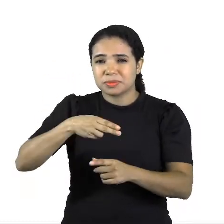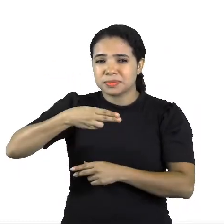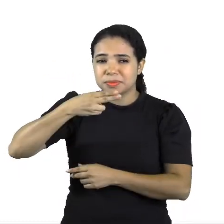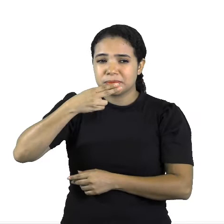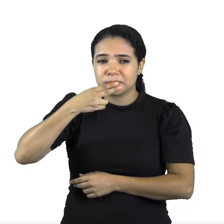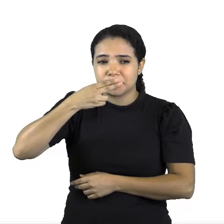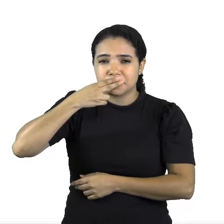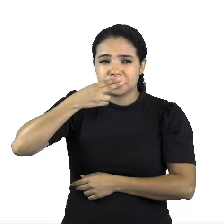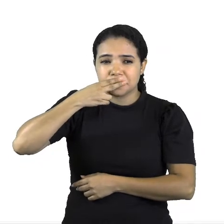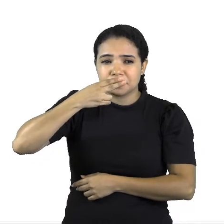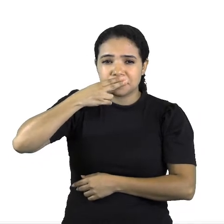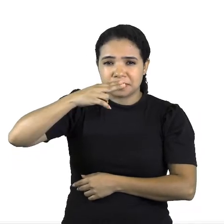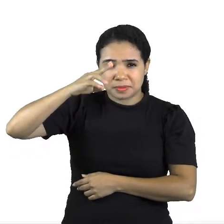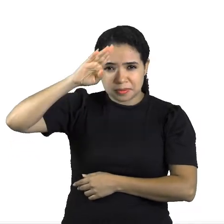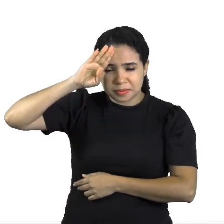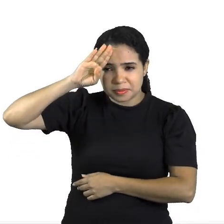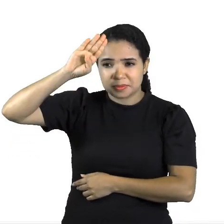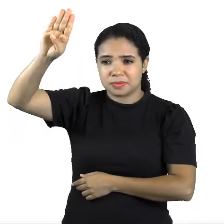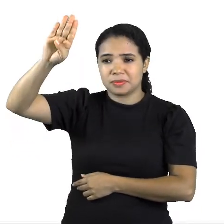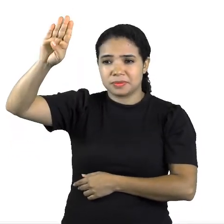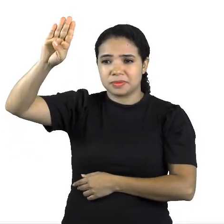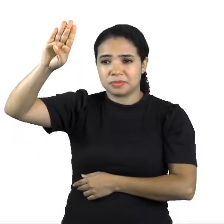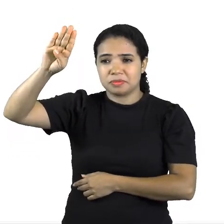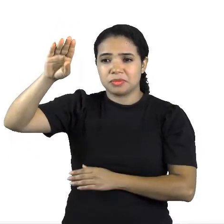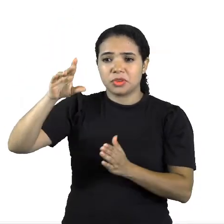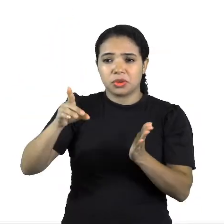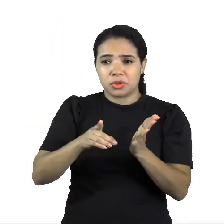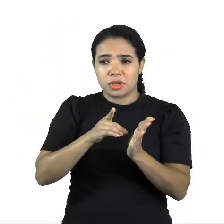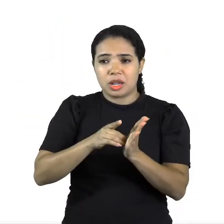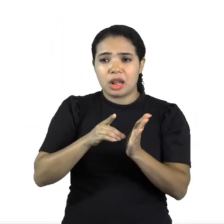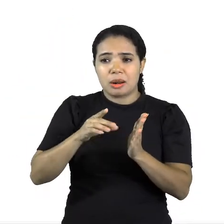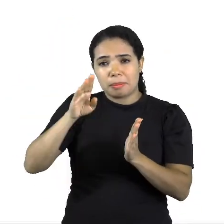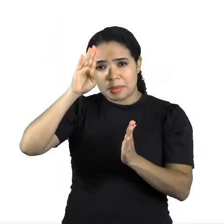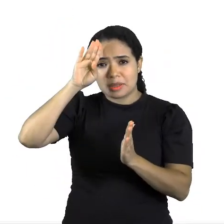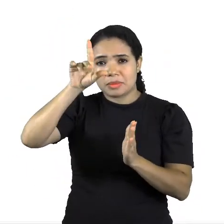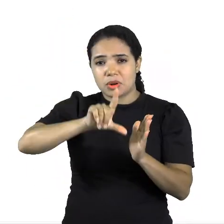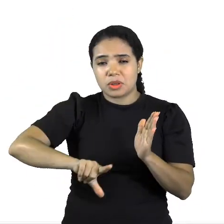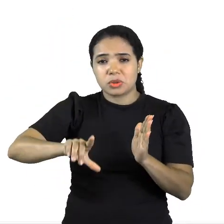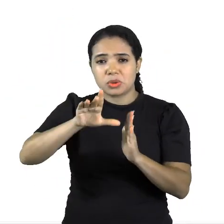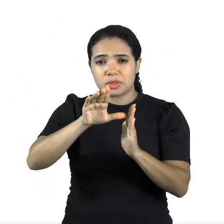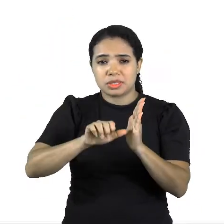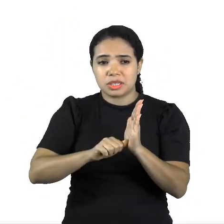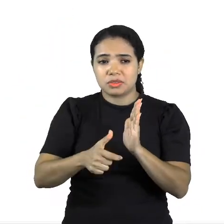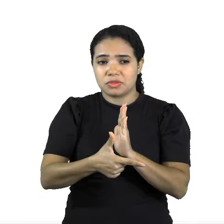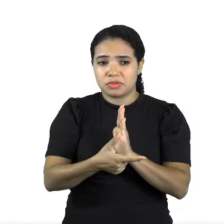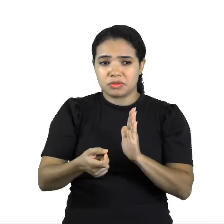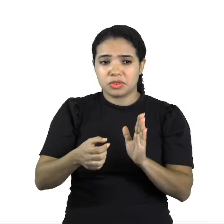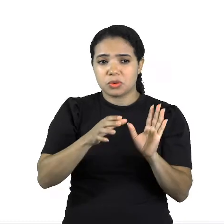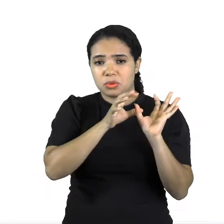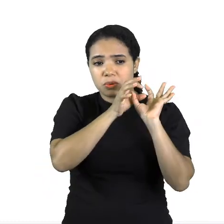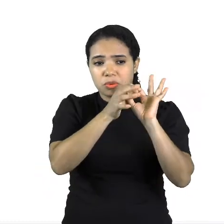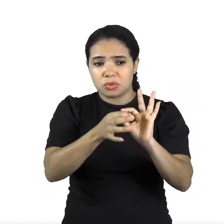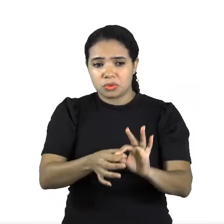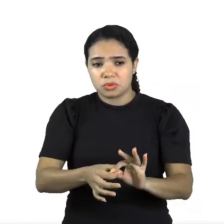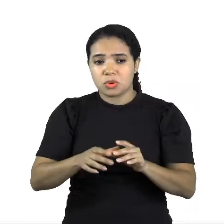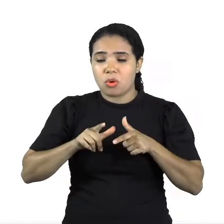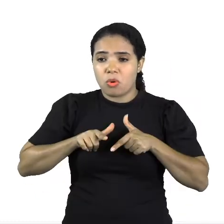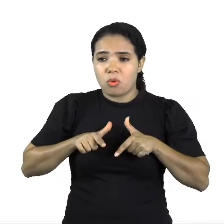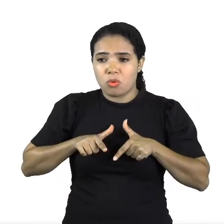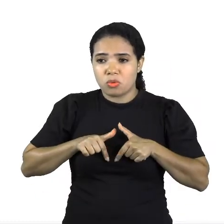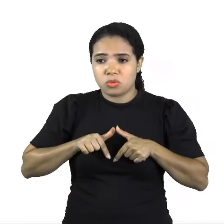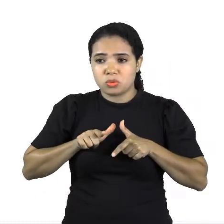que se tornou uma das principais obras do século XX. Então, aí vocês veem a contextualização histórica da Segunda